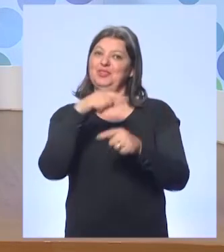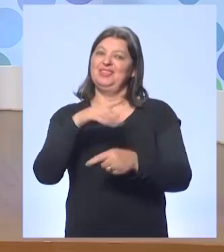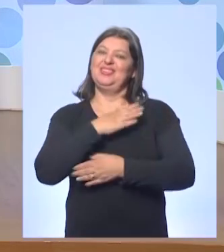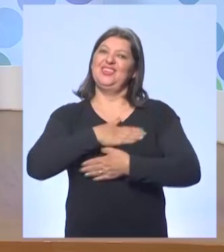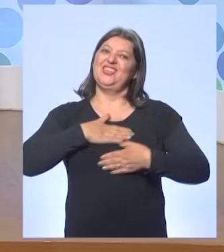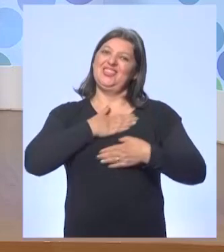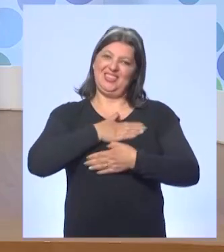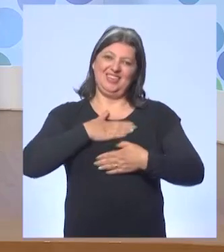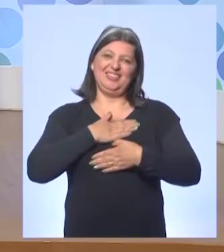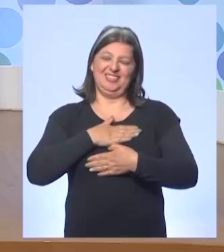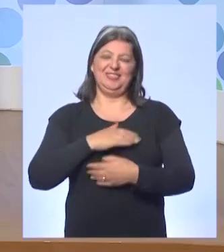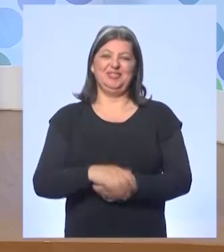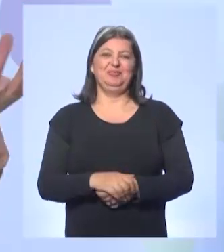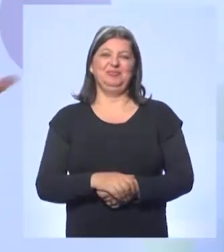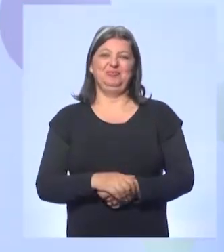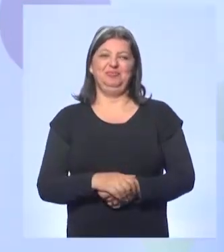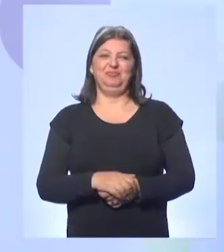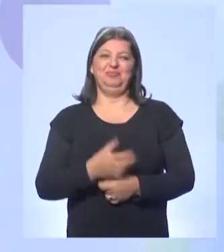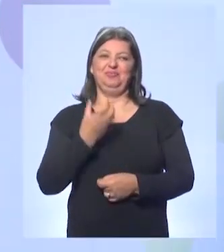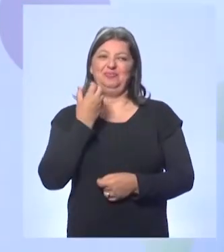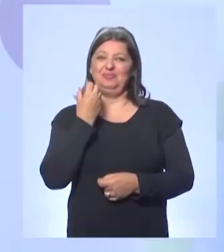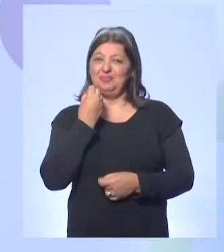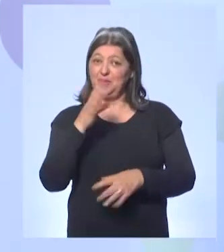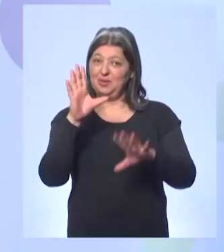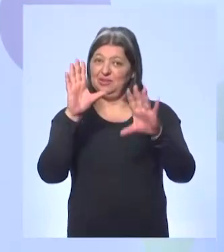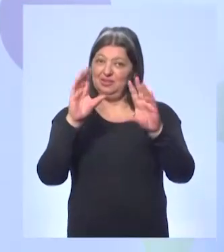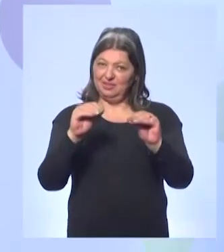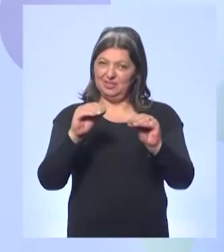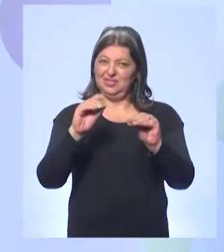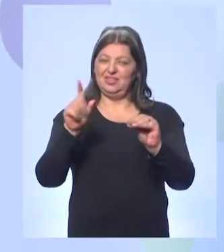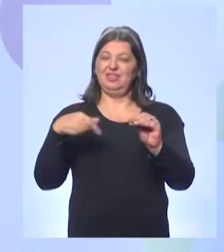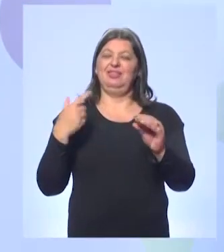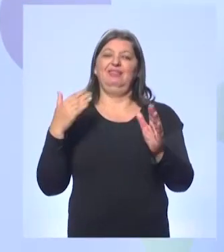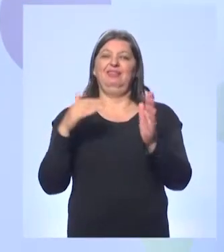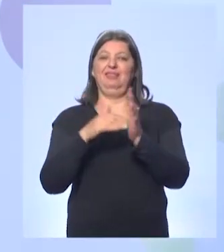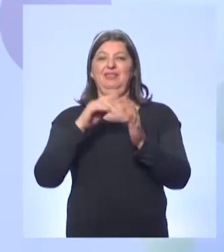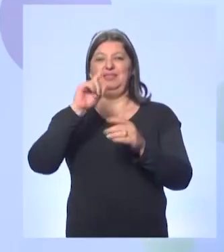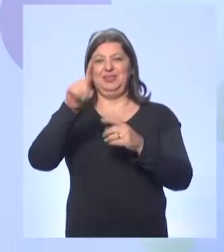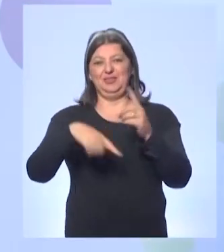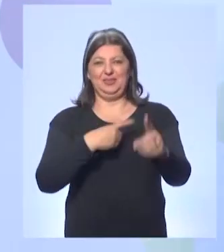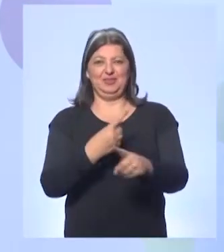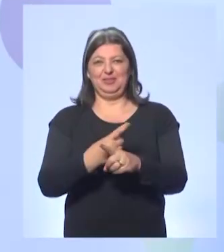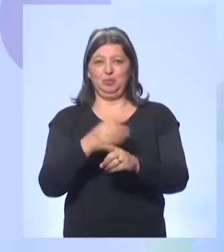tenham todos aí uma ótima noite e até a próxima aula, gente.